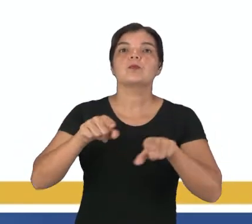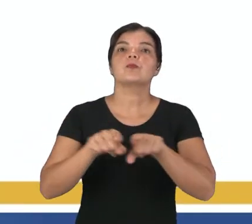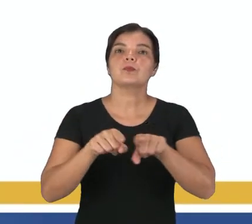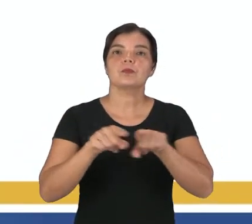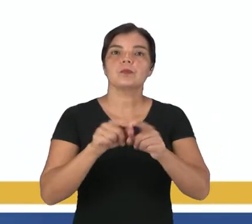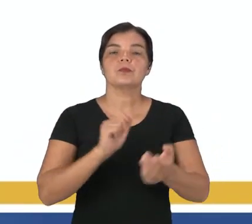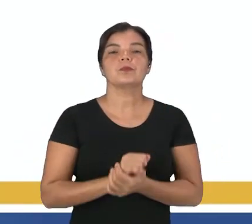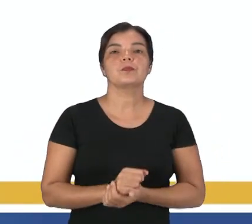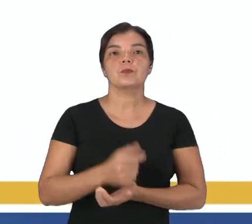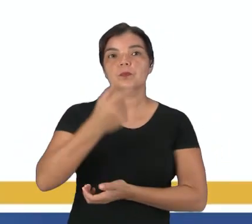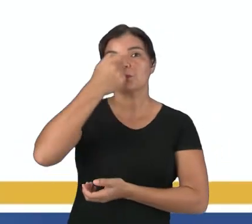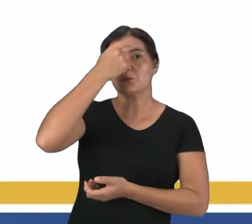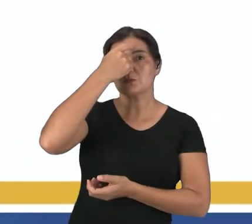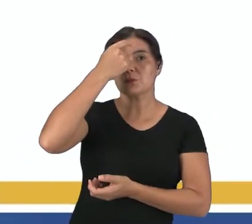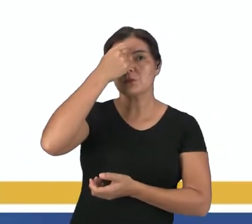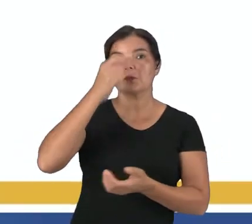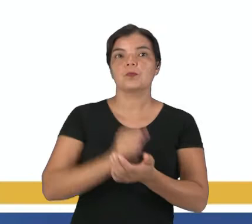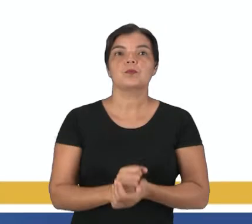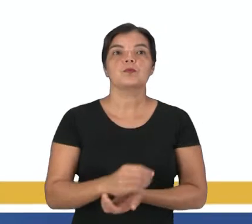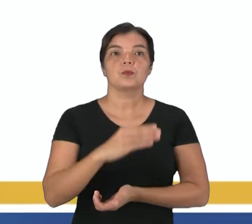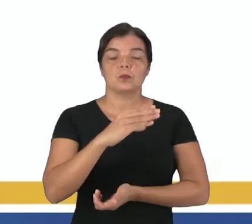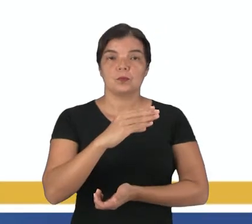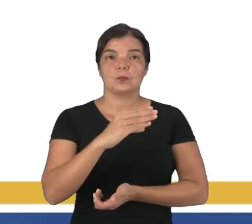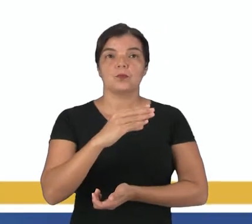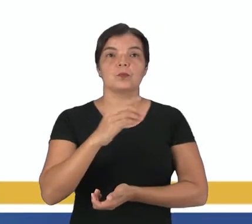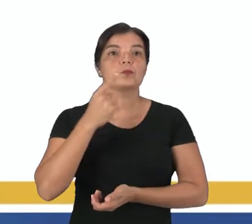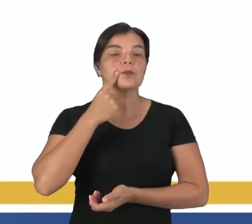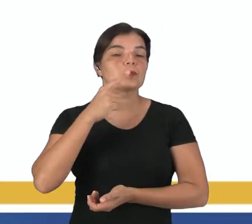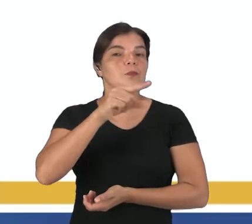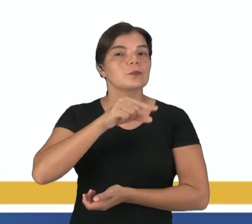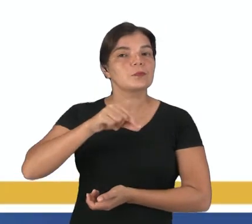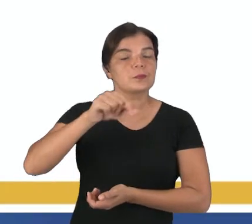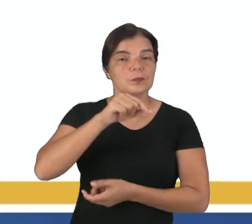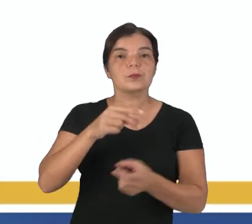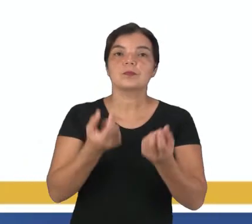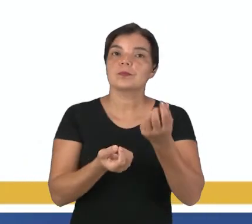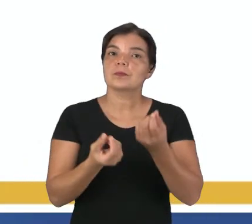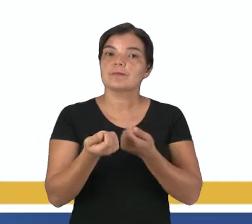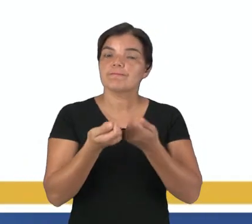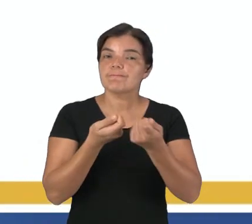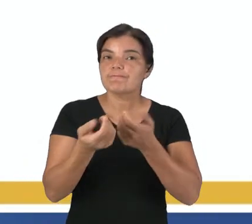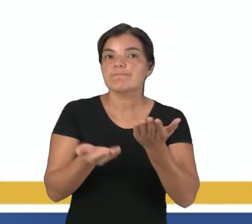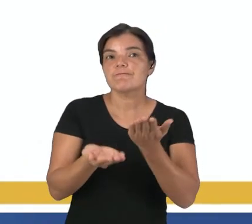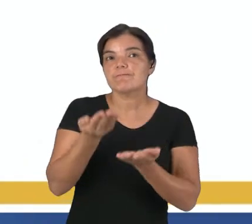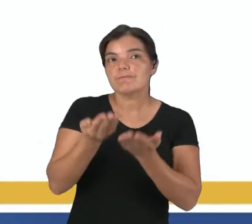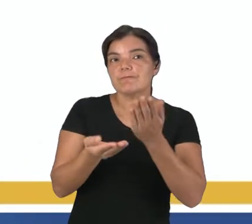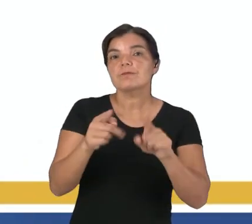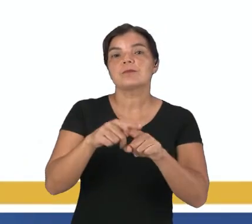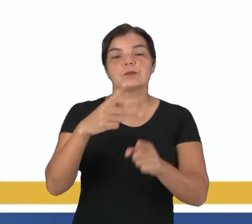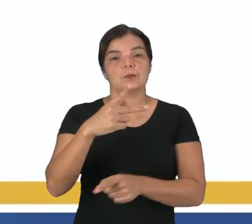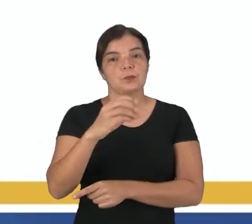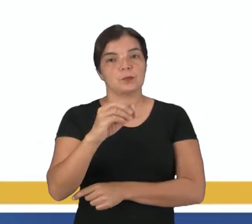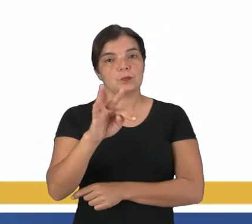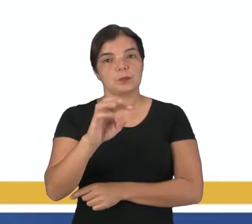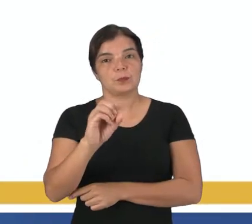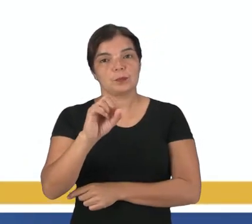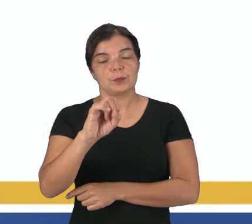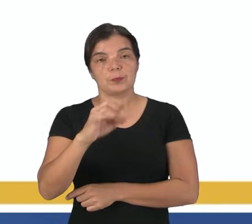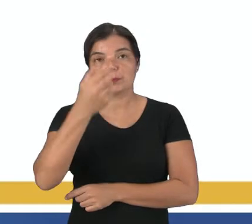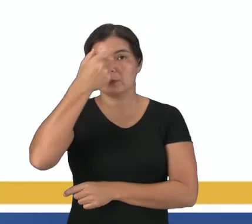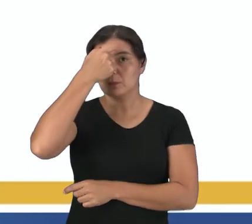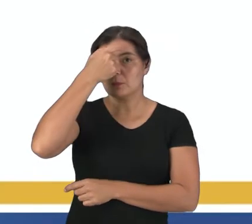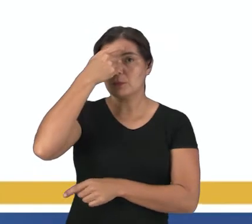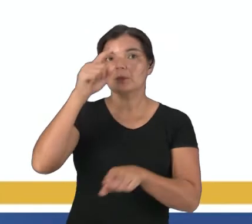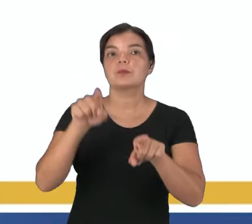mantém a salinidade do organismo é é equilibrada né e mantém o cloreto de sódio potássio